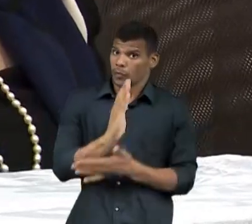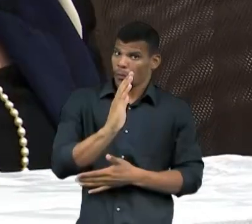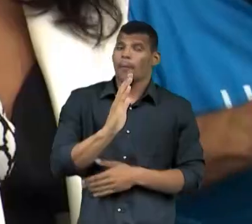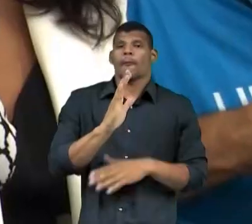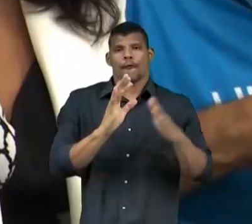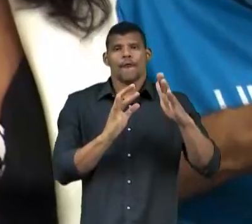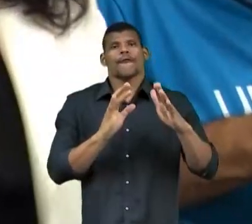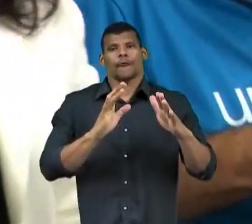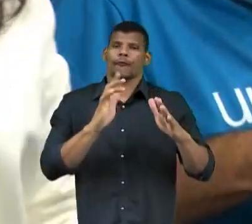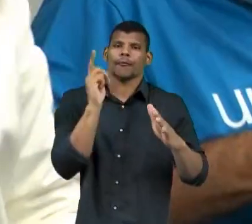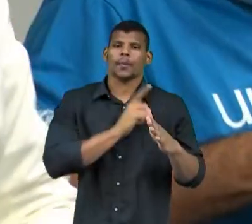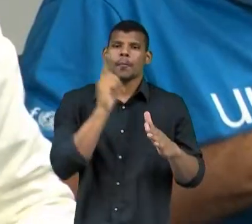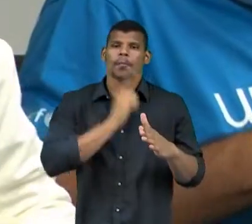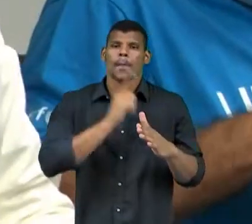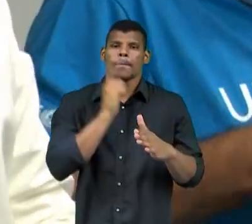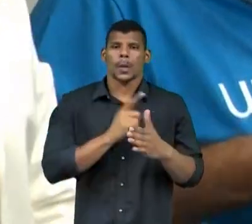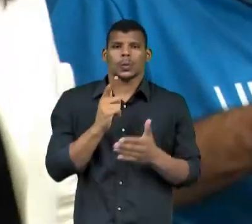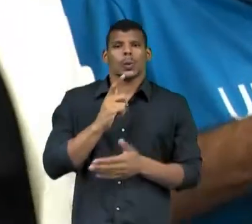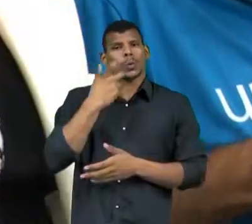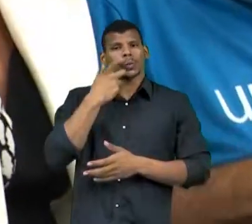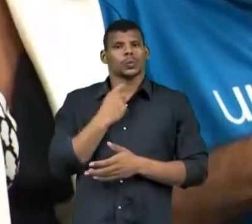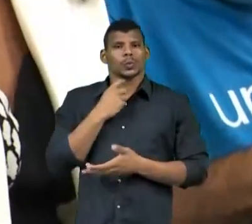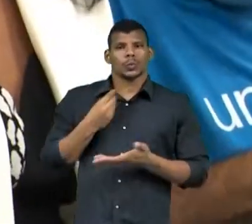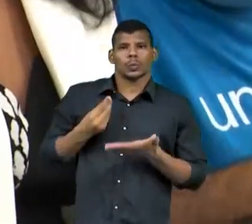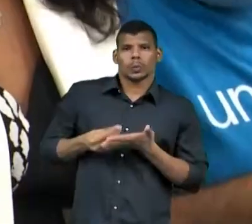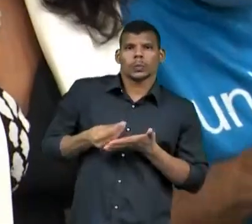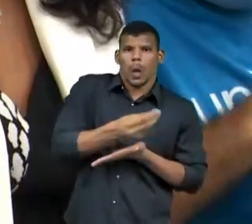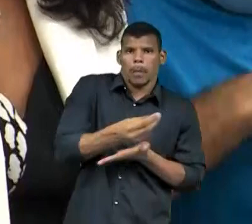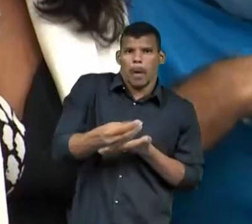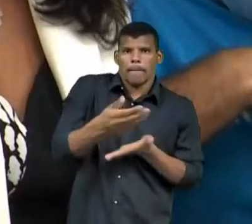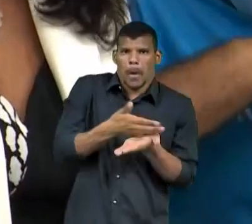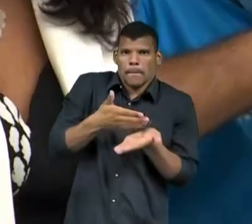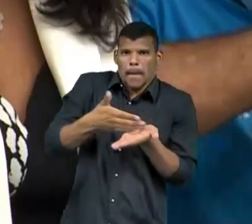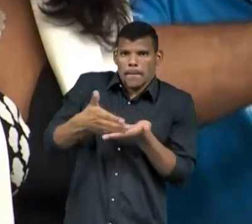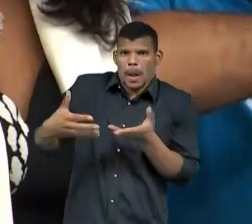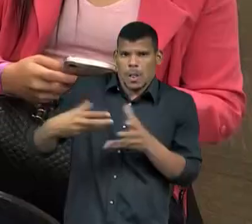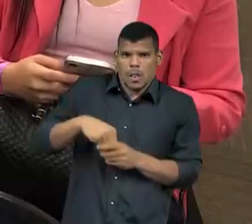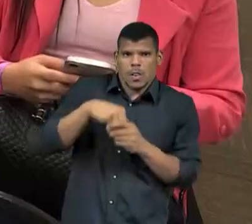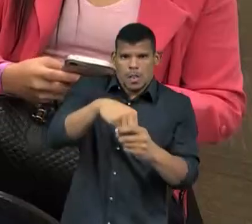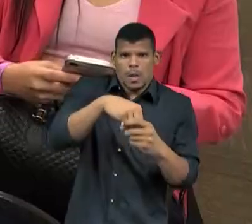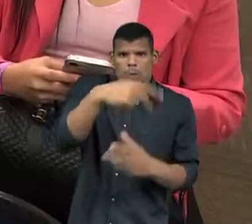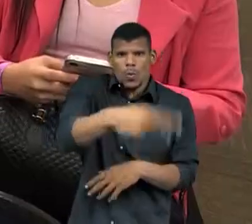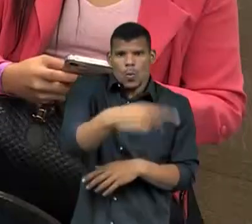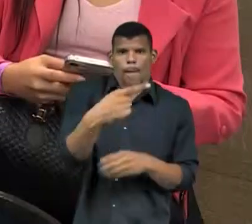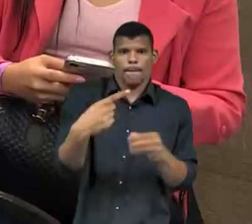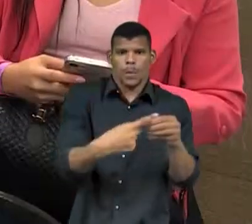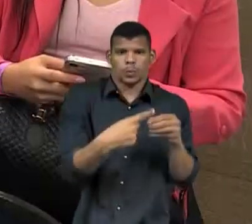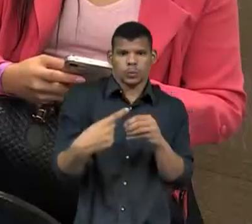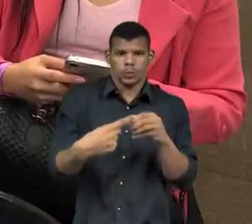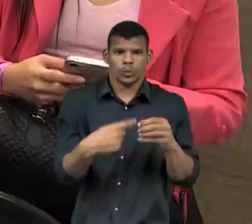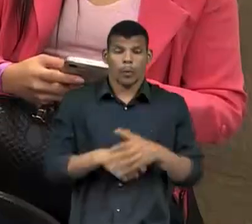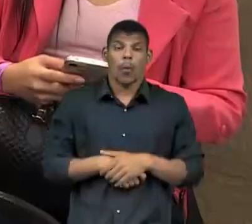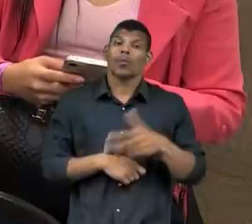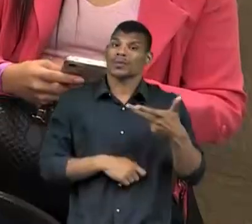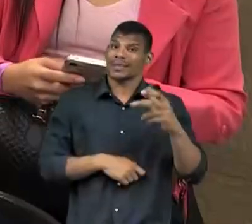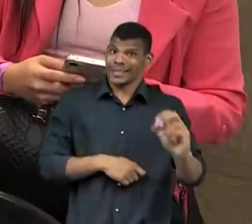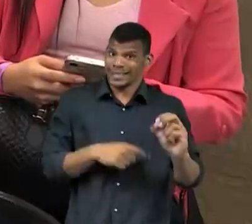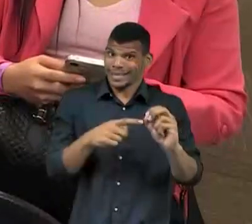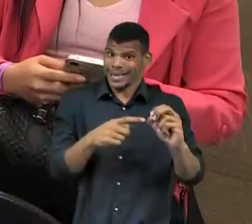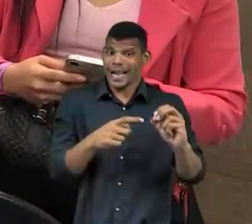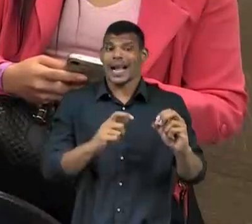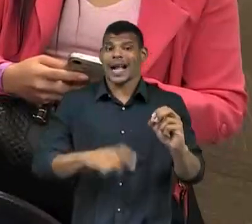instituídos e com recursos definidos nos orçamentos públicos municipais. 30 municípios que estão com